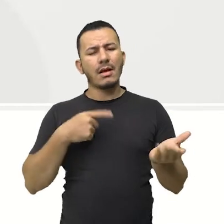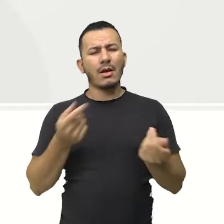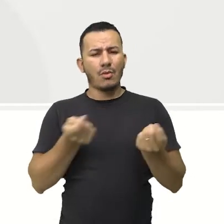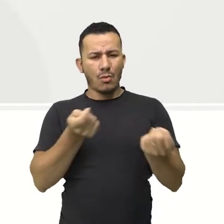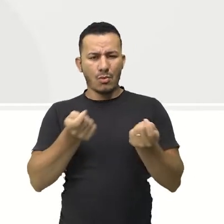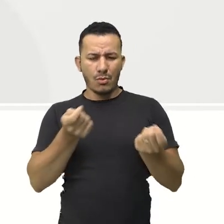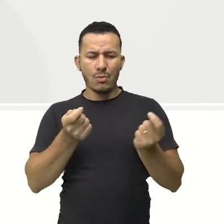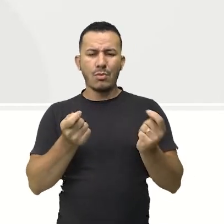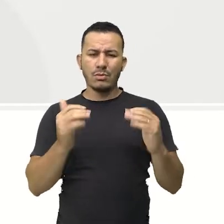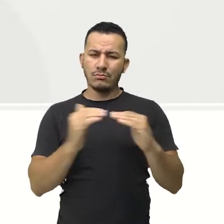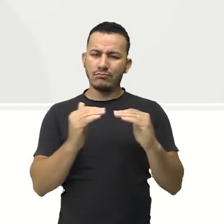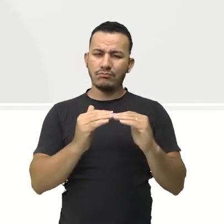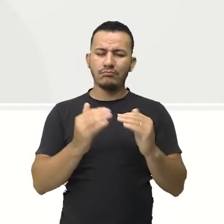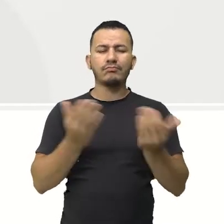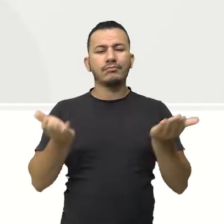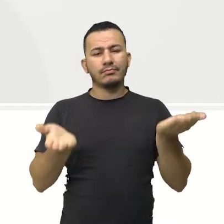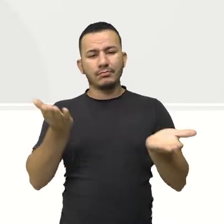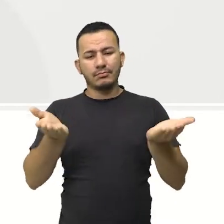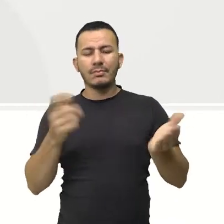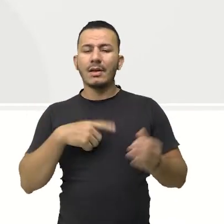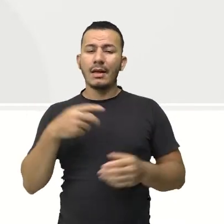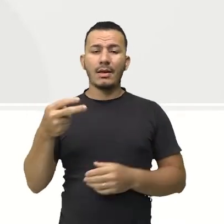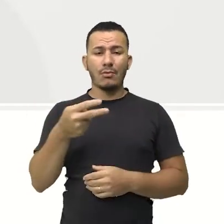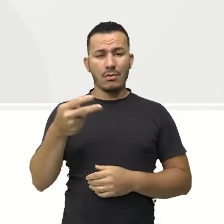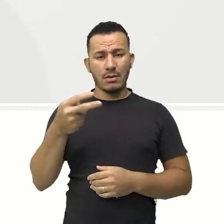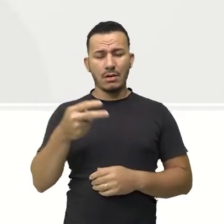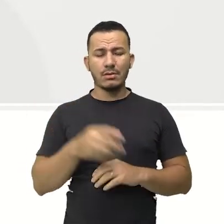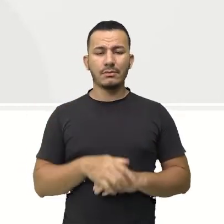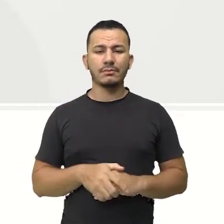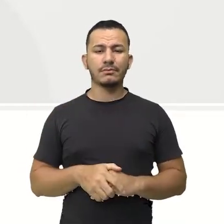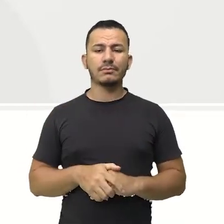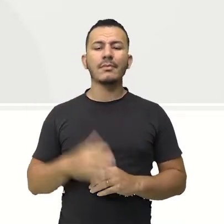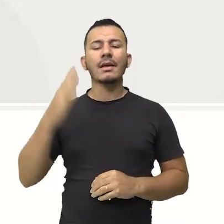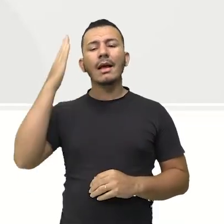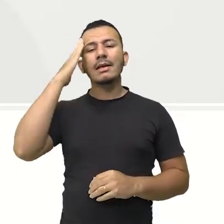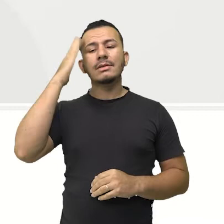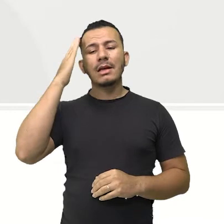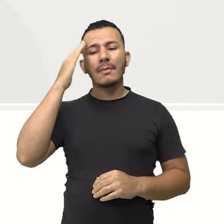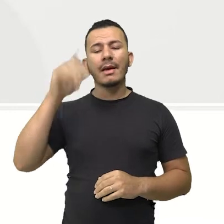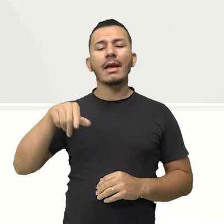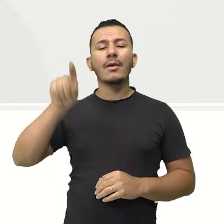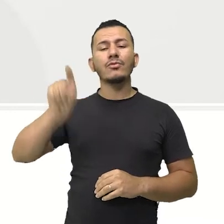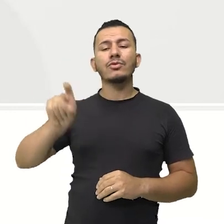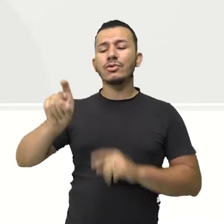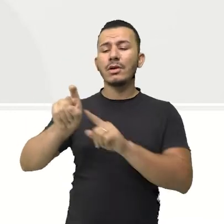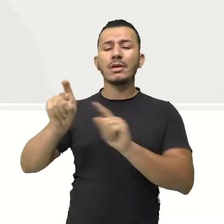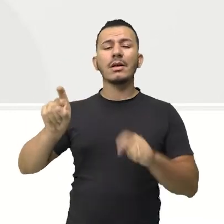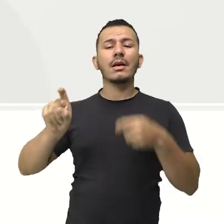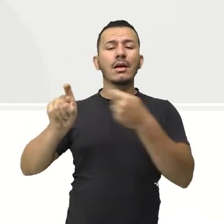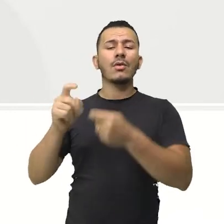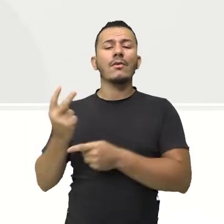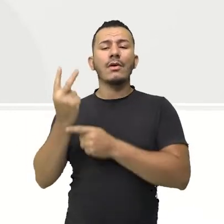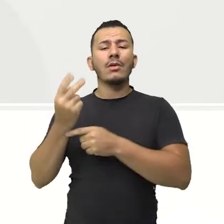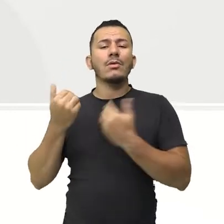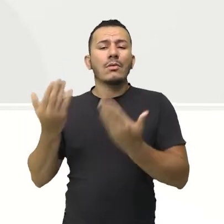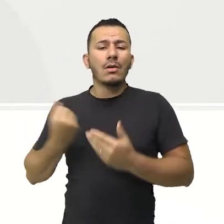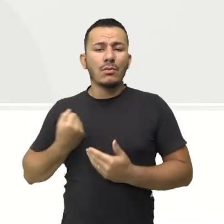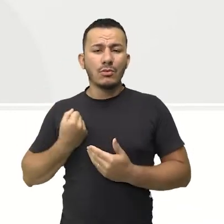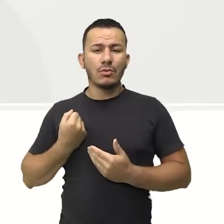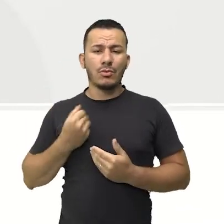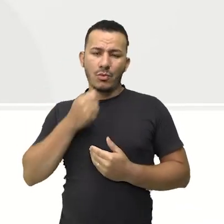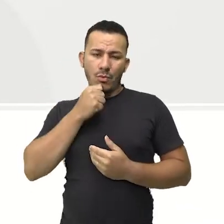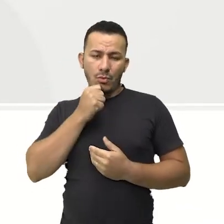eles têm a ideia de igualdade, e a questão quer que a gente determine o valor da incógnita, que determine ó, o valor do